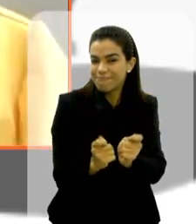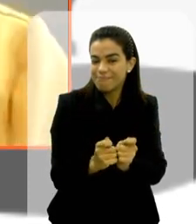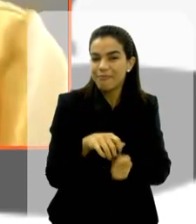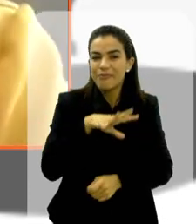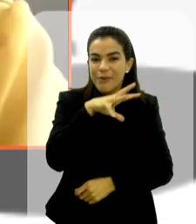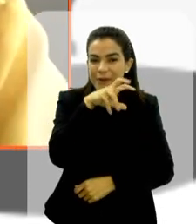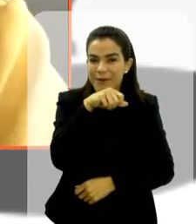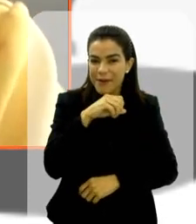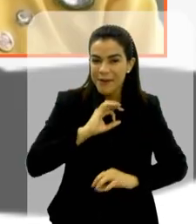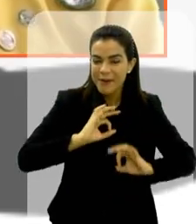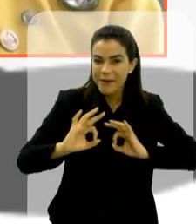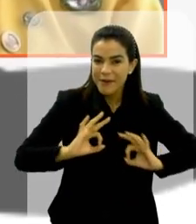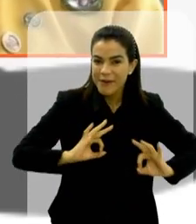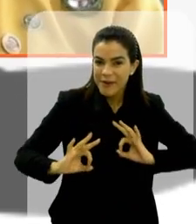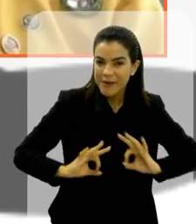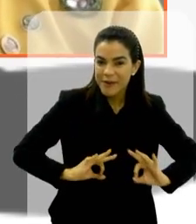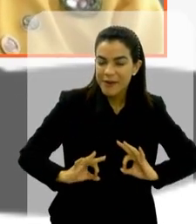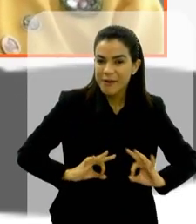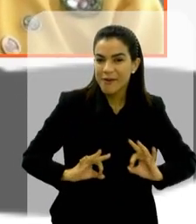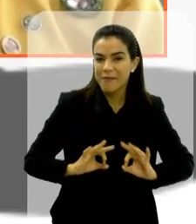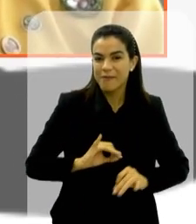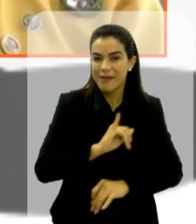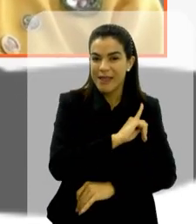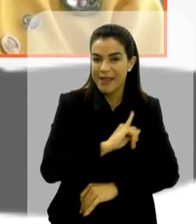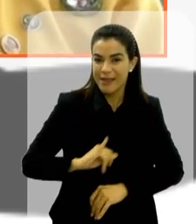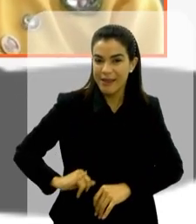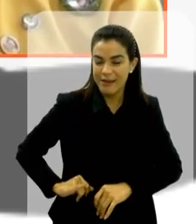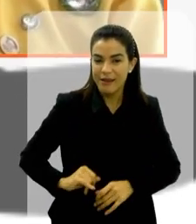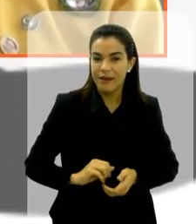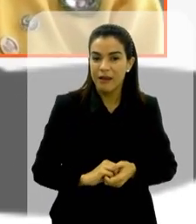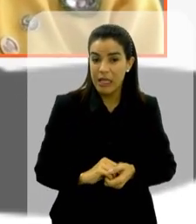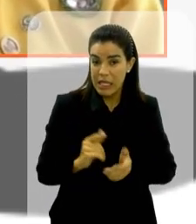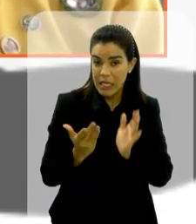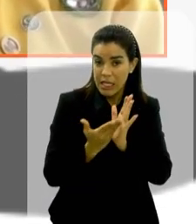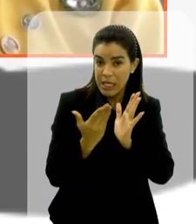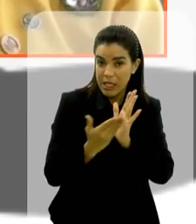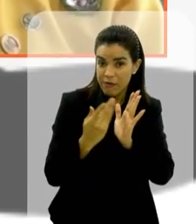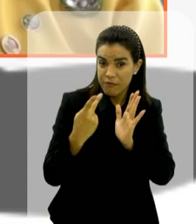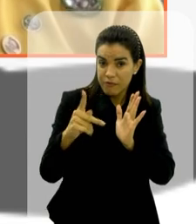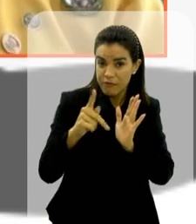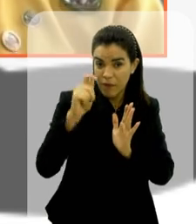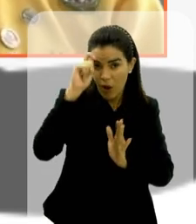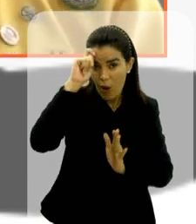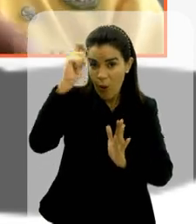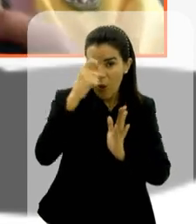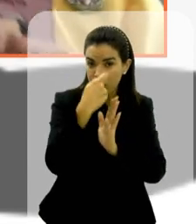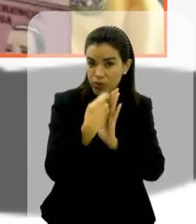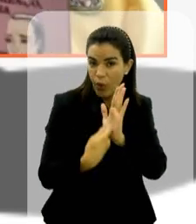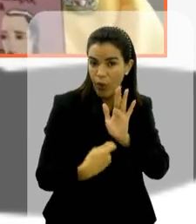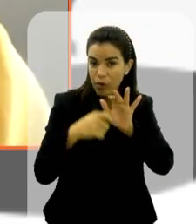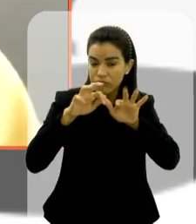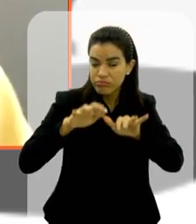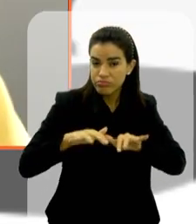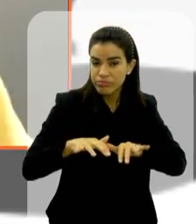Ilha do Governador. Isso, Então a minha isso. pergunta é, esse livro é seu? Você é o autor do livro?